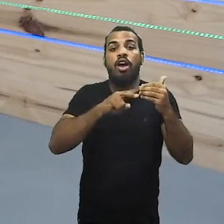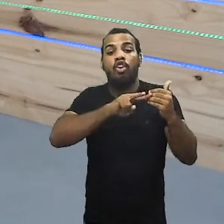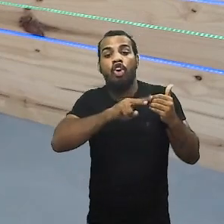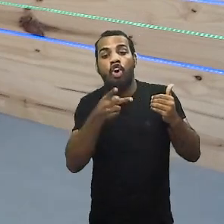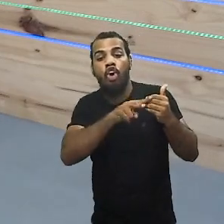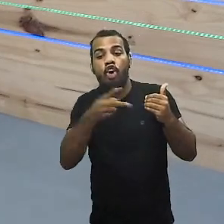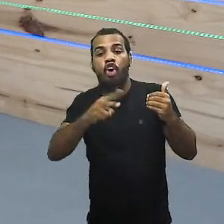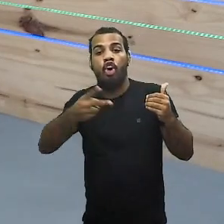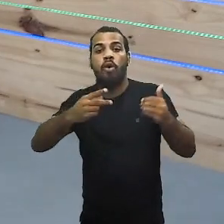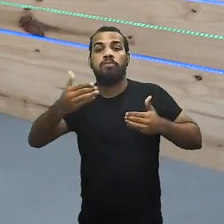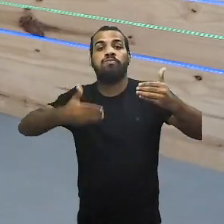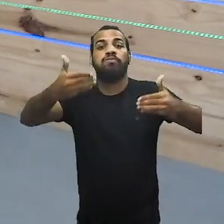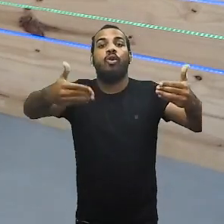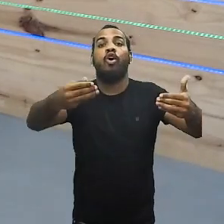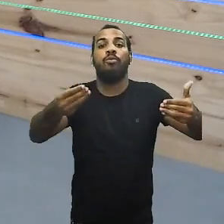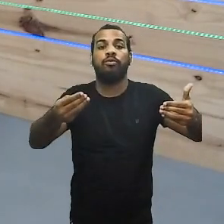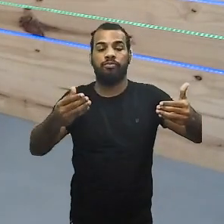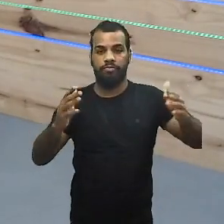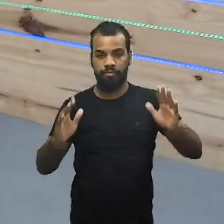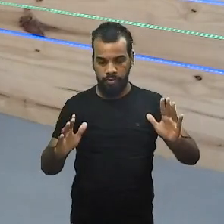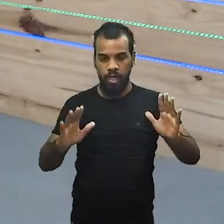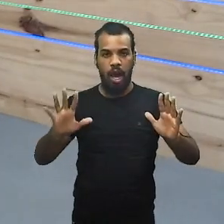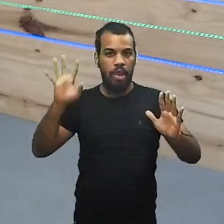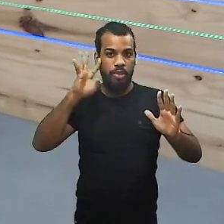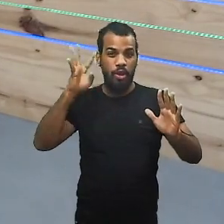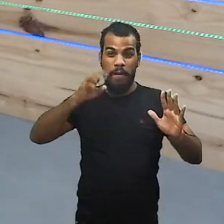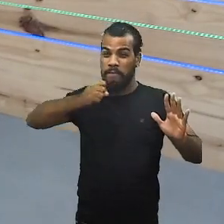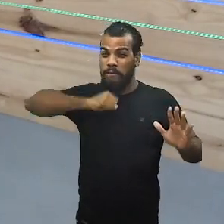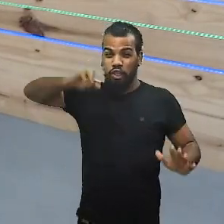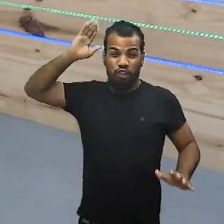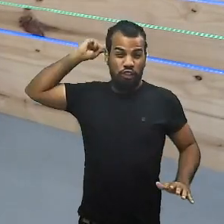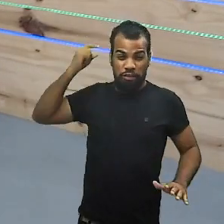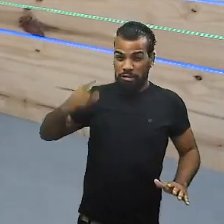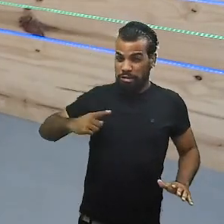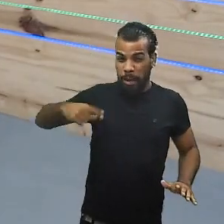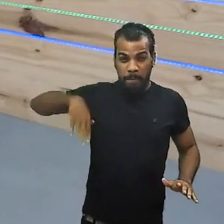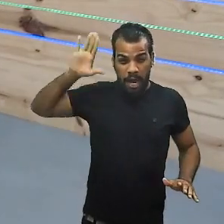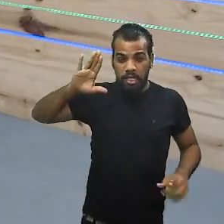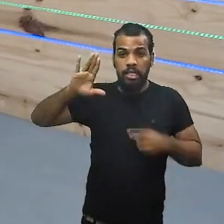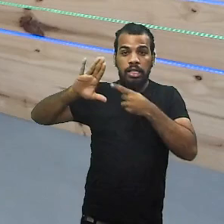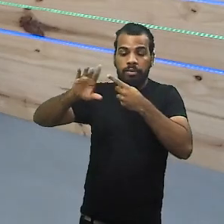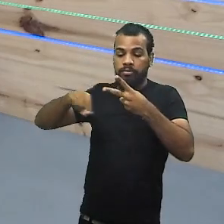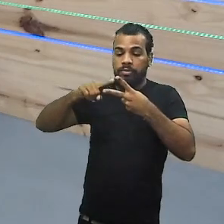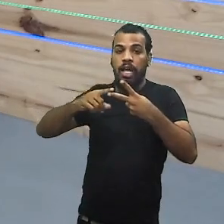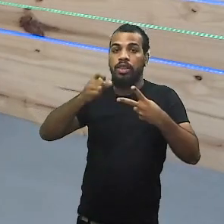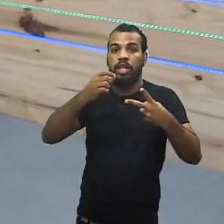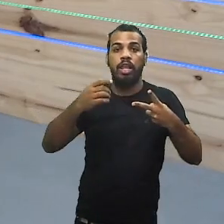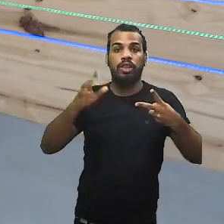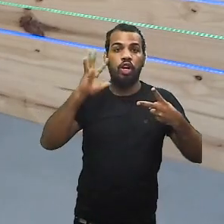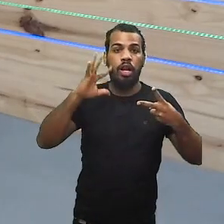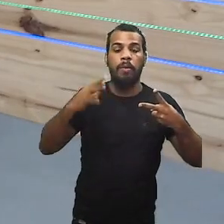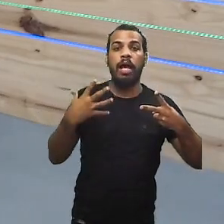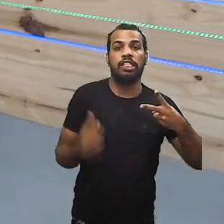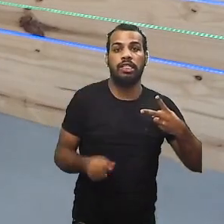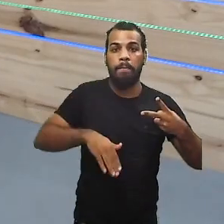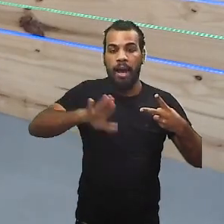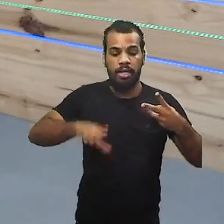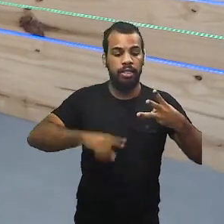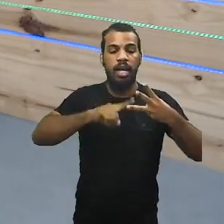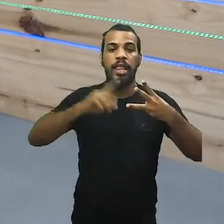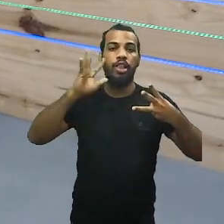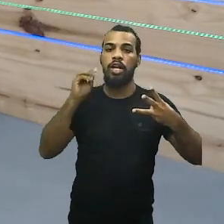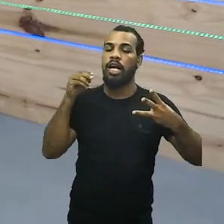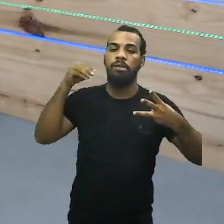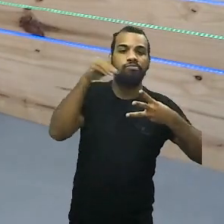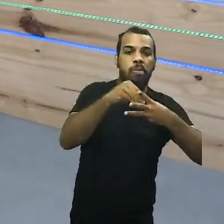heterotrófica que eu vou mostrar agora é a teoria mais antiga, é a teoria mais aceita e é a teoria mais usada nas provas de